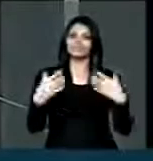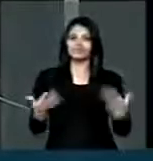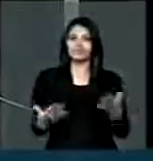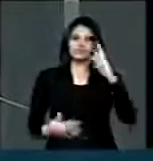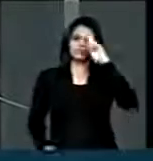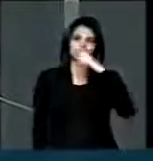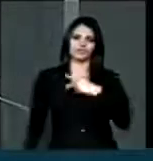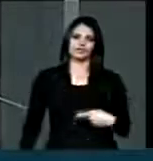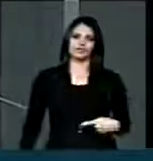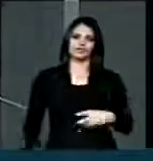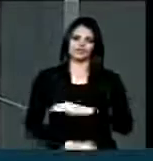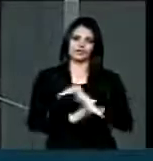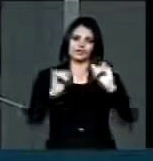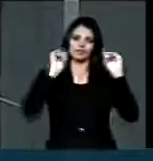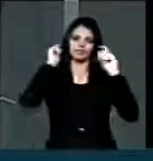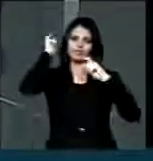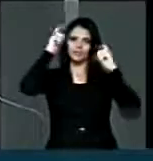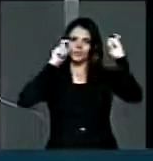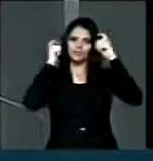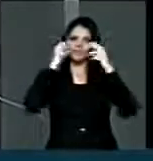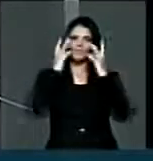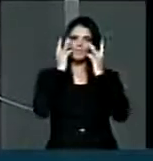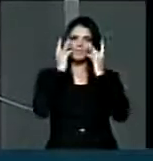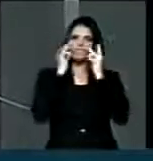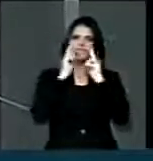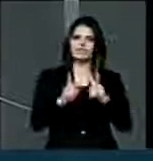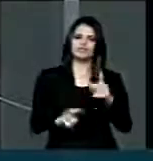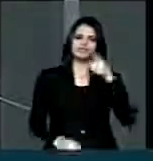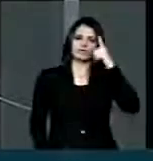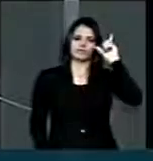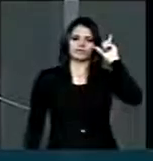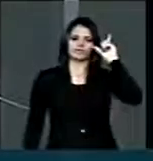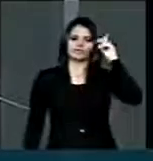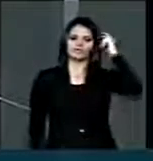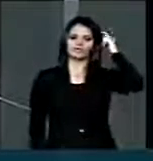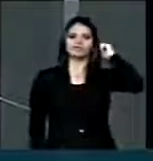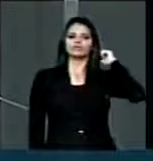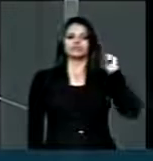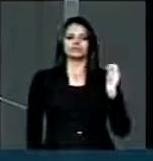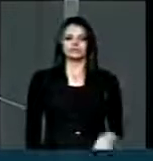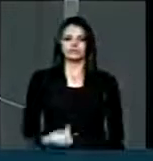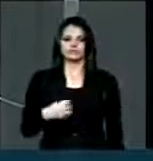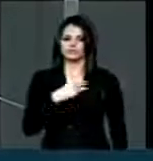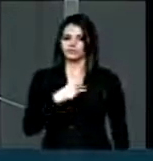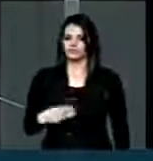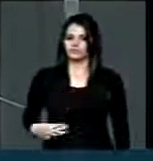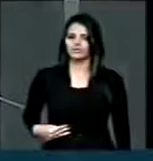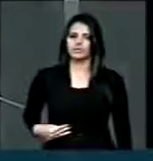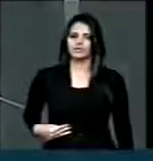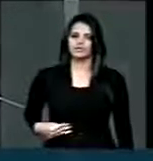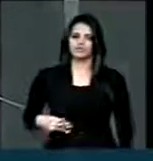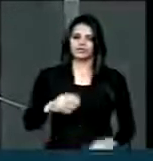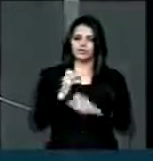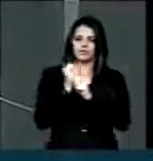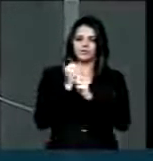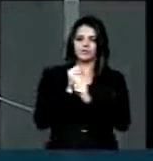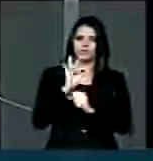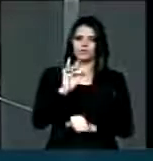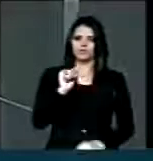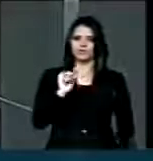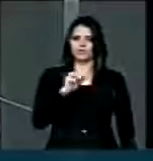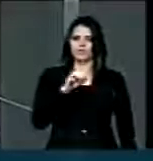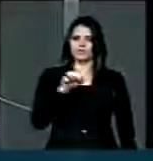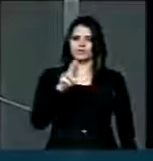aqui da minha preocupação do que eu vi ontem do ministro da Fazenda do Brasil